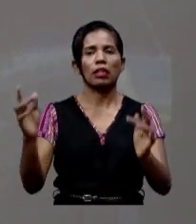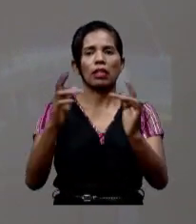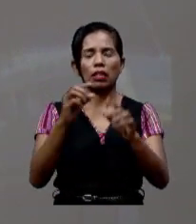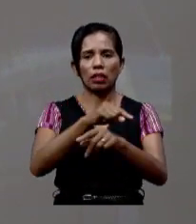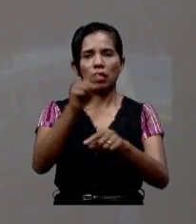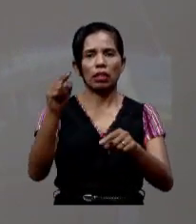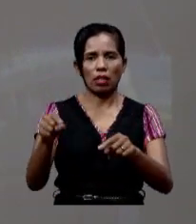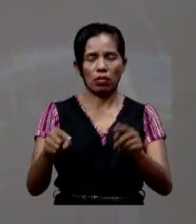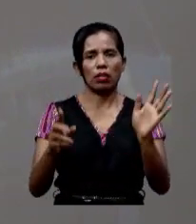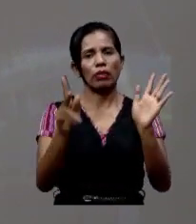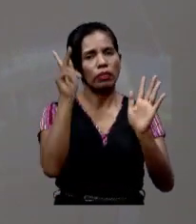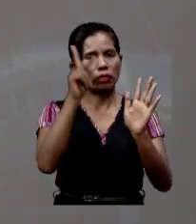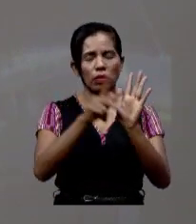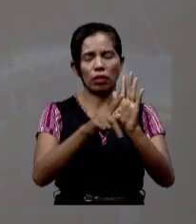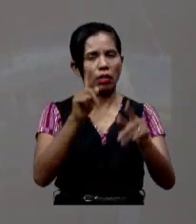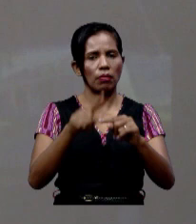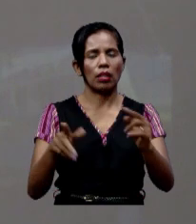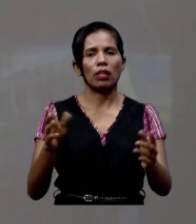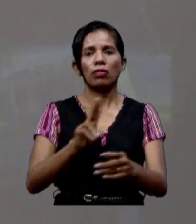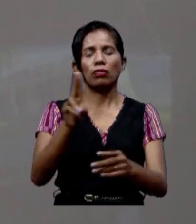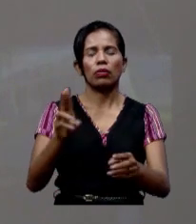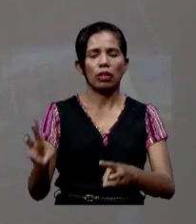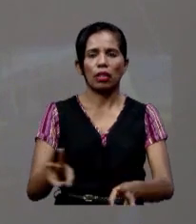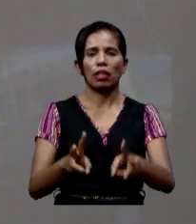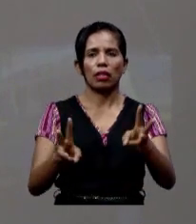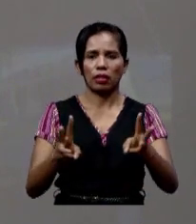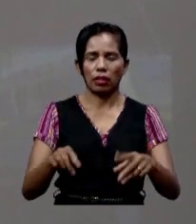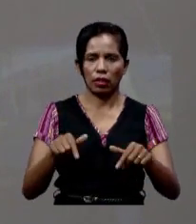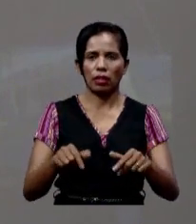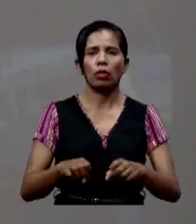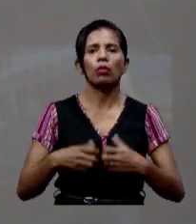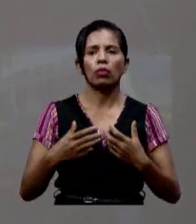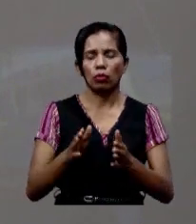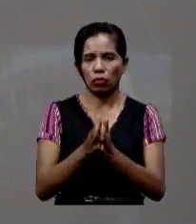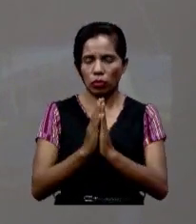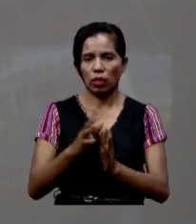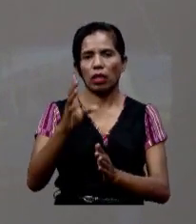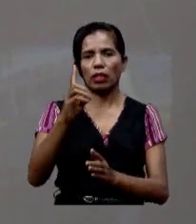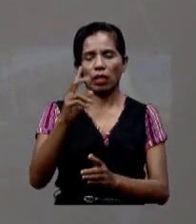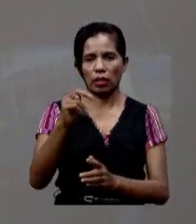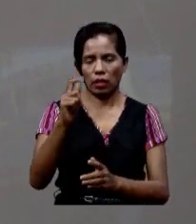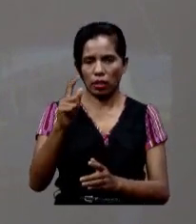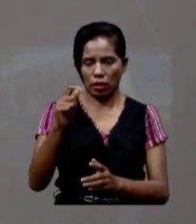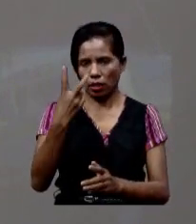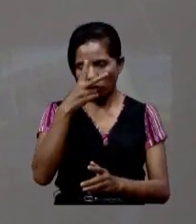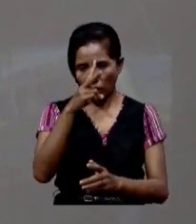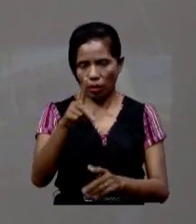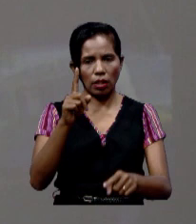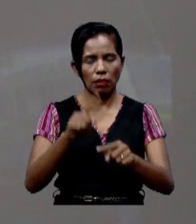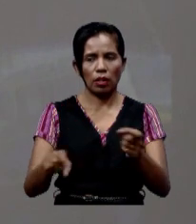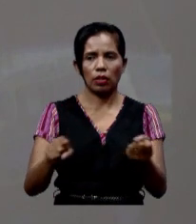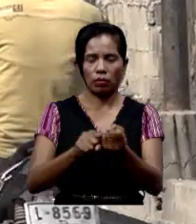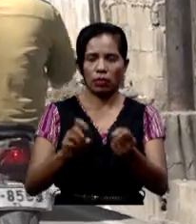katak labele atravesa ka labele uza dalan dane ne nebe usu atu dente te bele hare serne par labele contribui